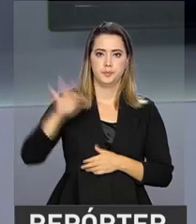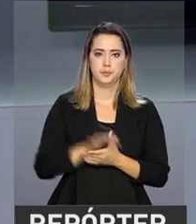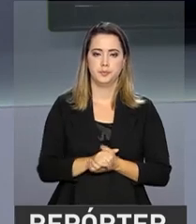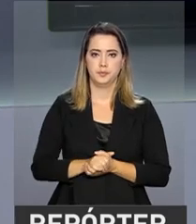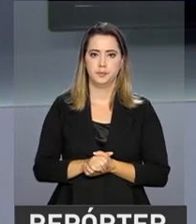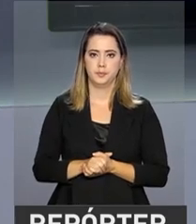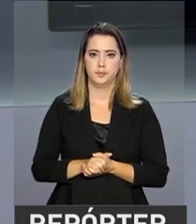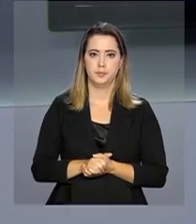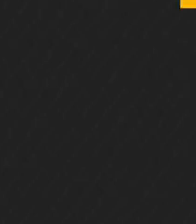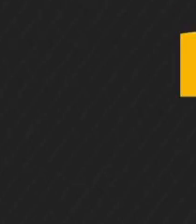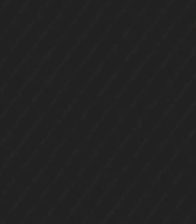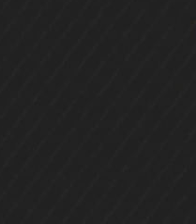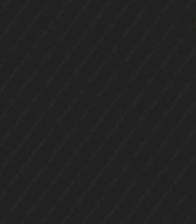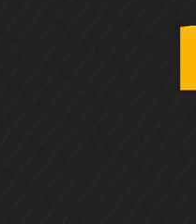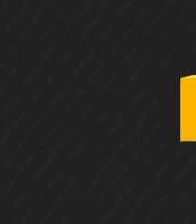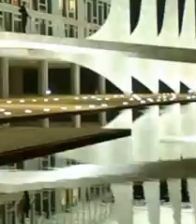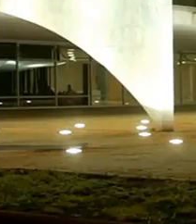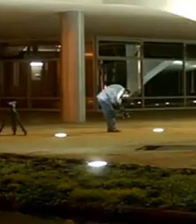federal